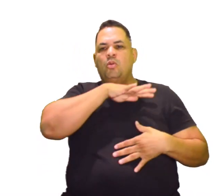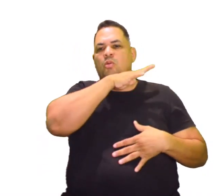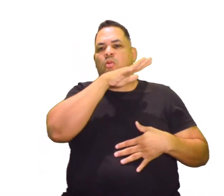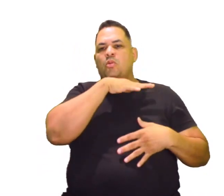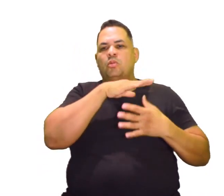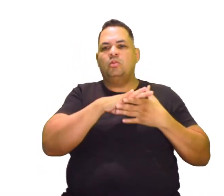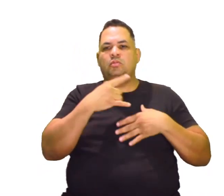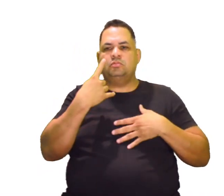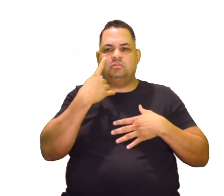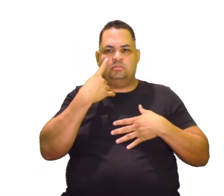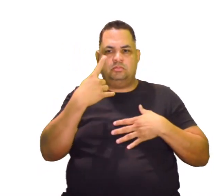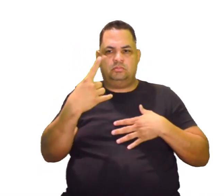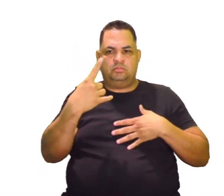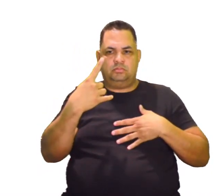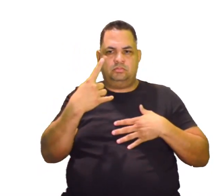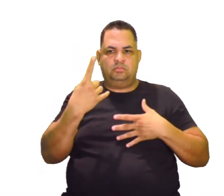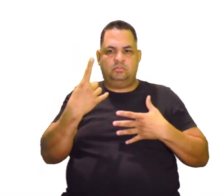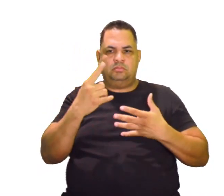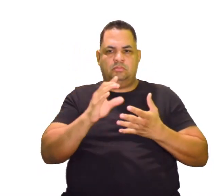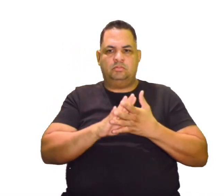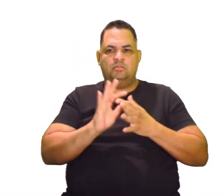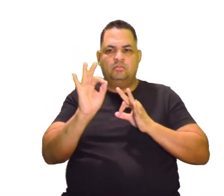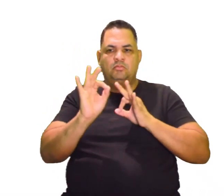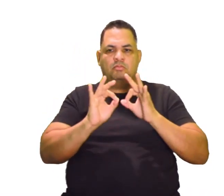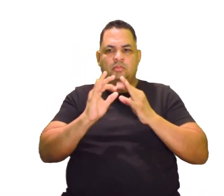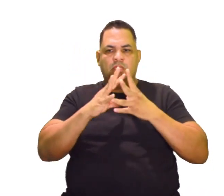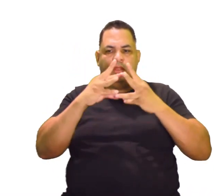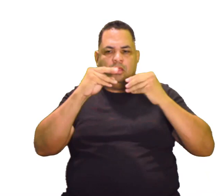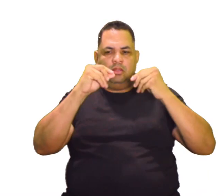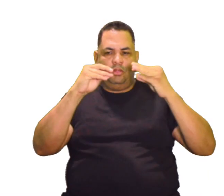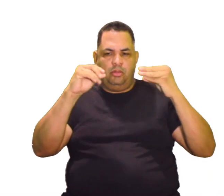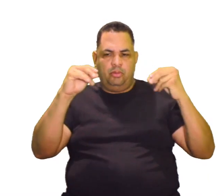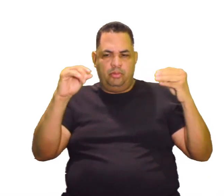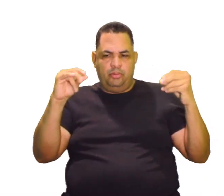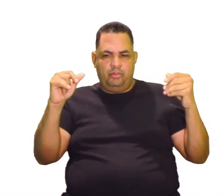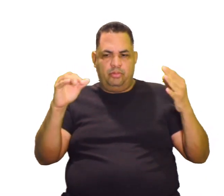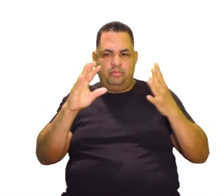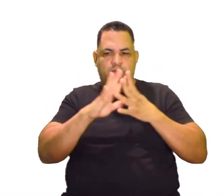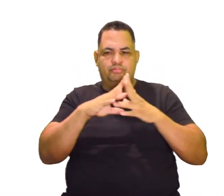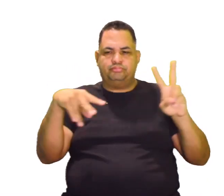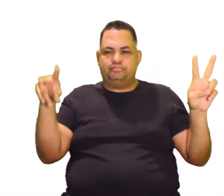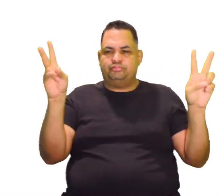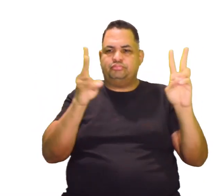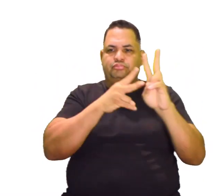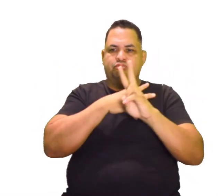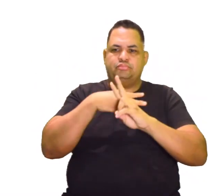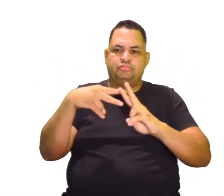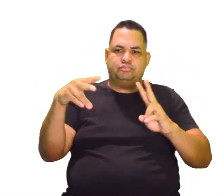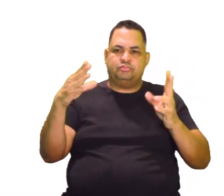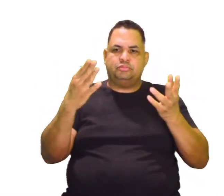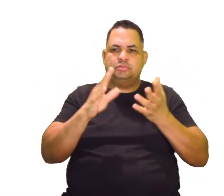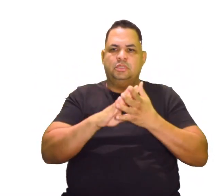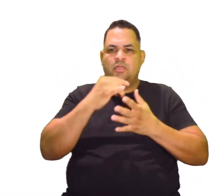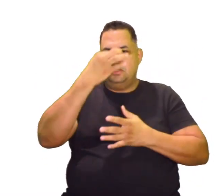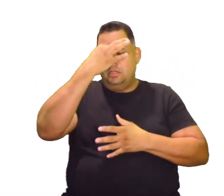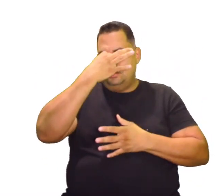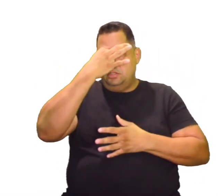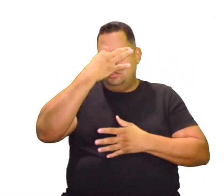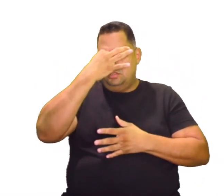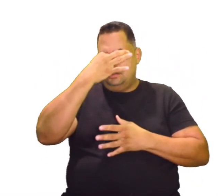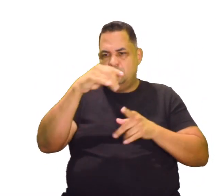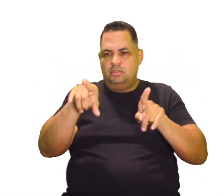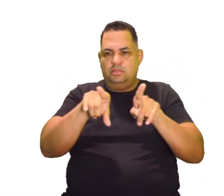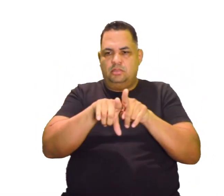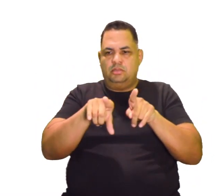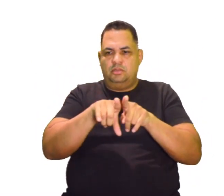tempo observamos que foi deteriorado com o tempo, com o vento, né? E o nariz também dessa esfinge aqui,